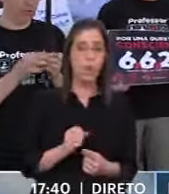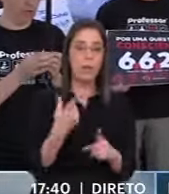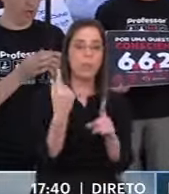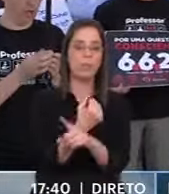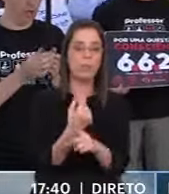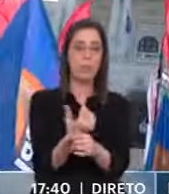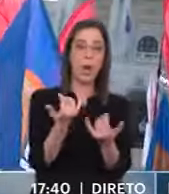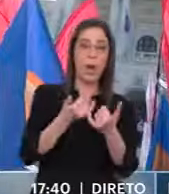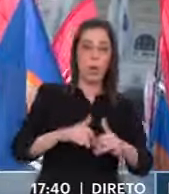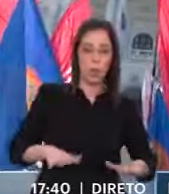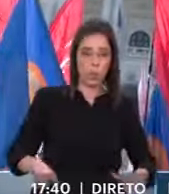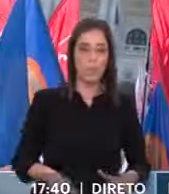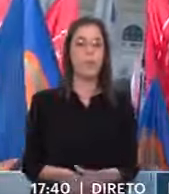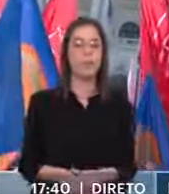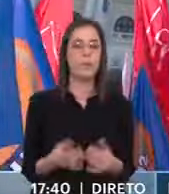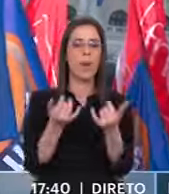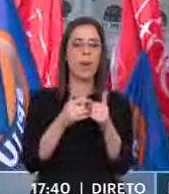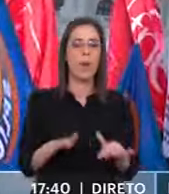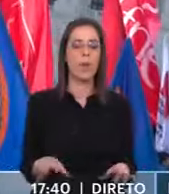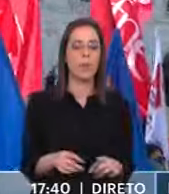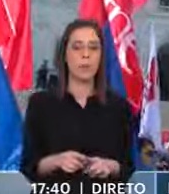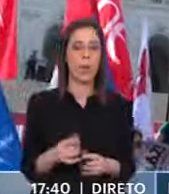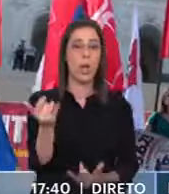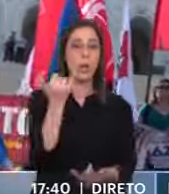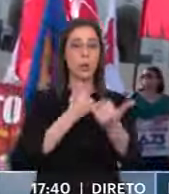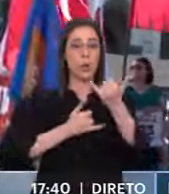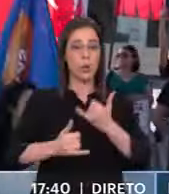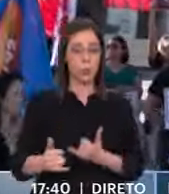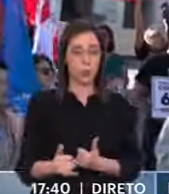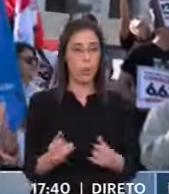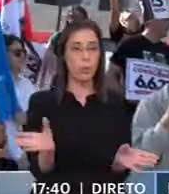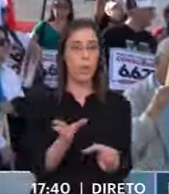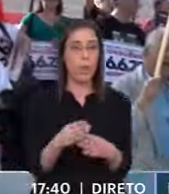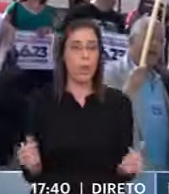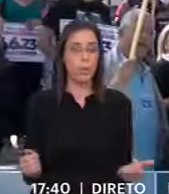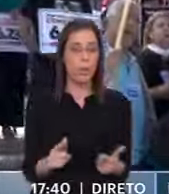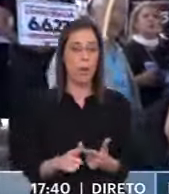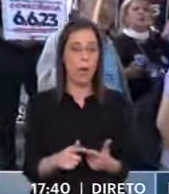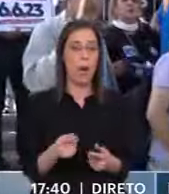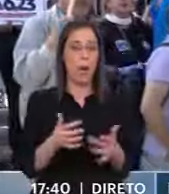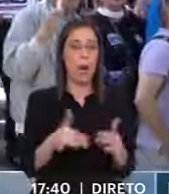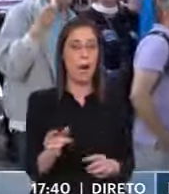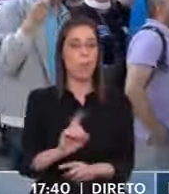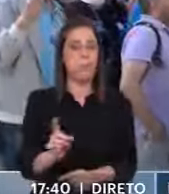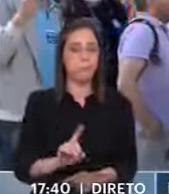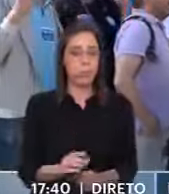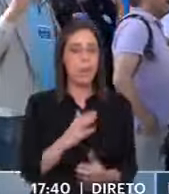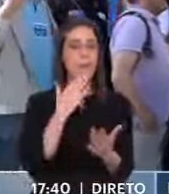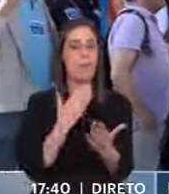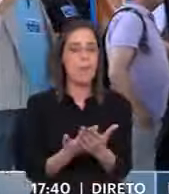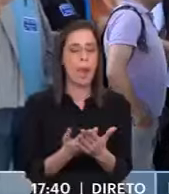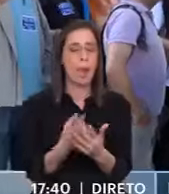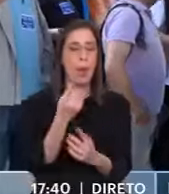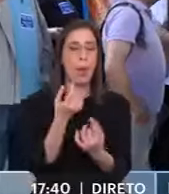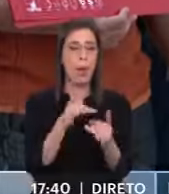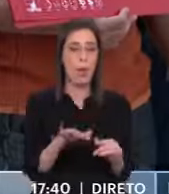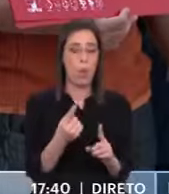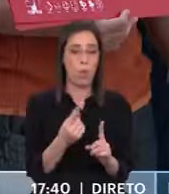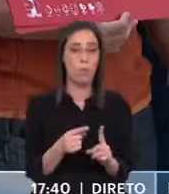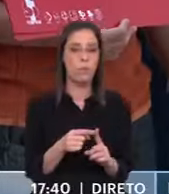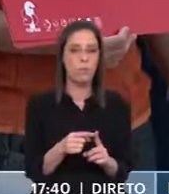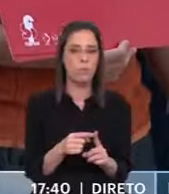adquirir computadores para substituir os desaparecidos ou os inutilizados, darão para um computador que não